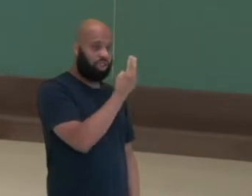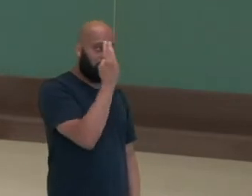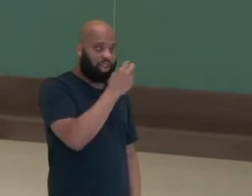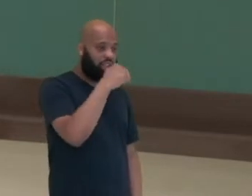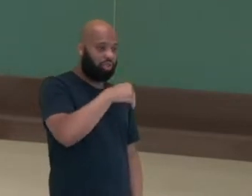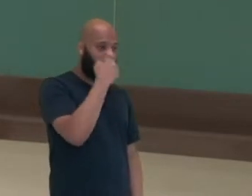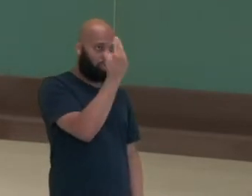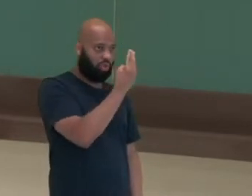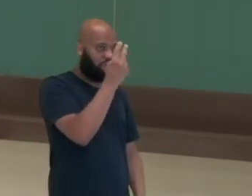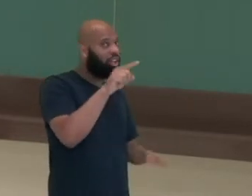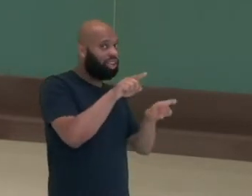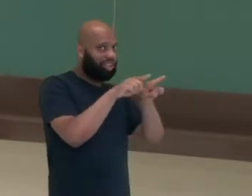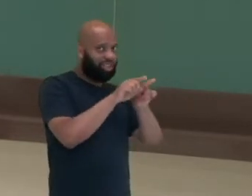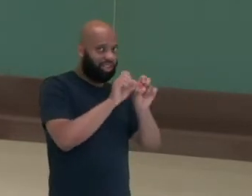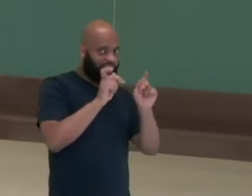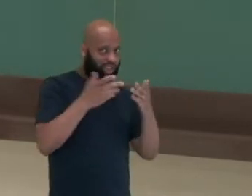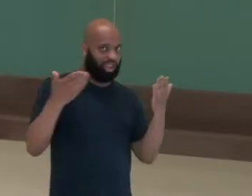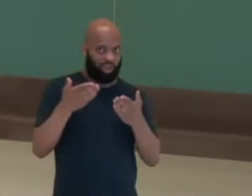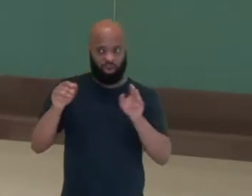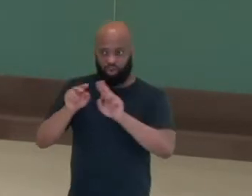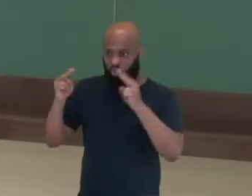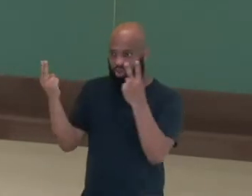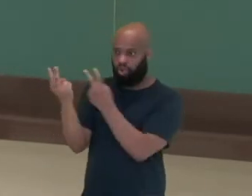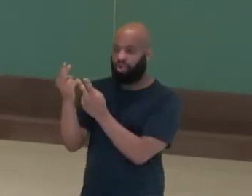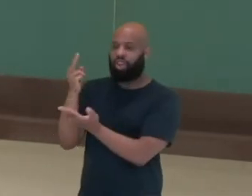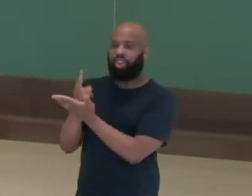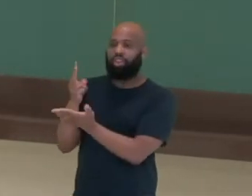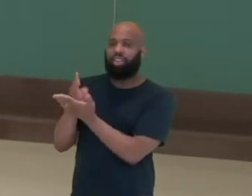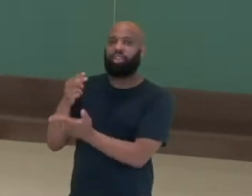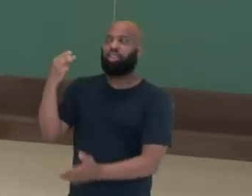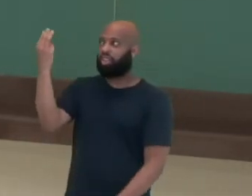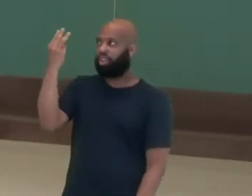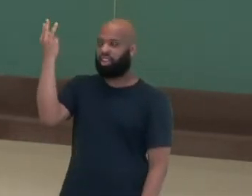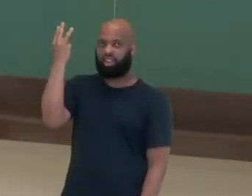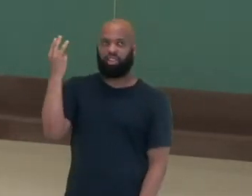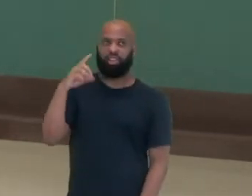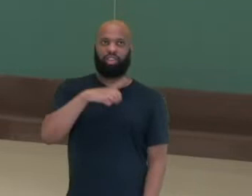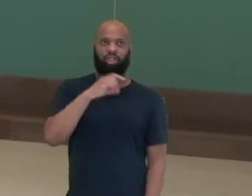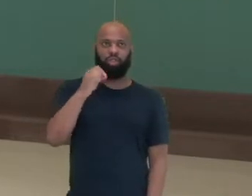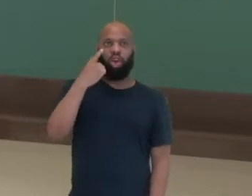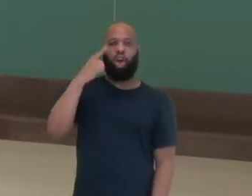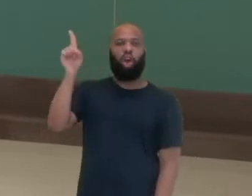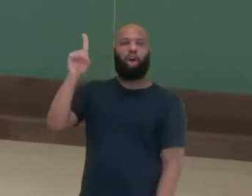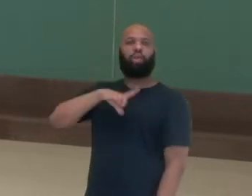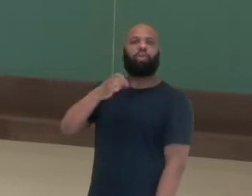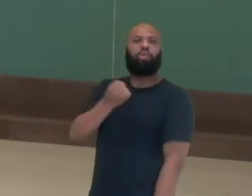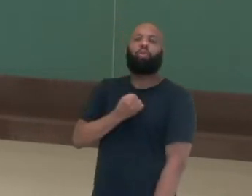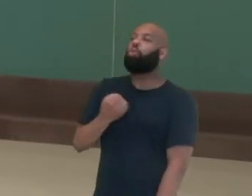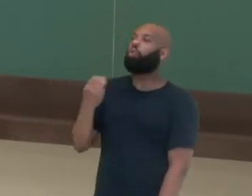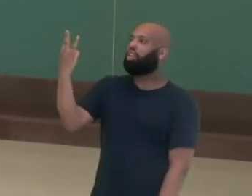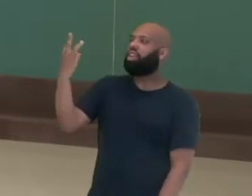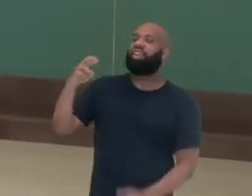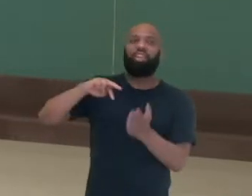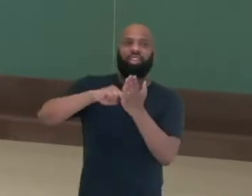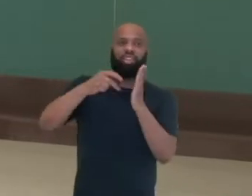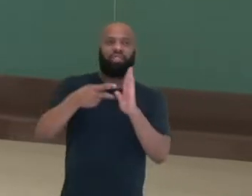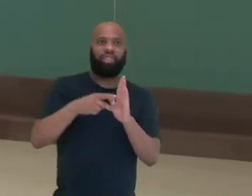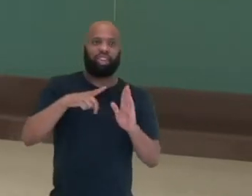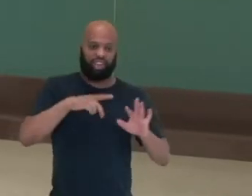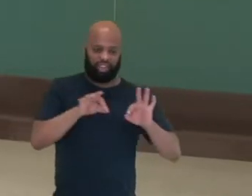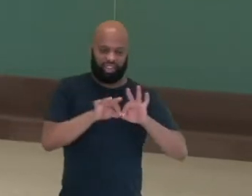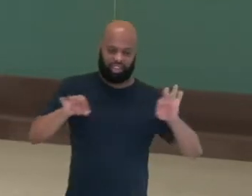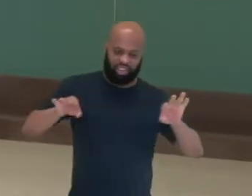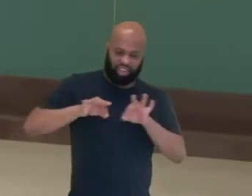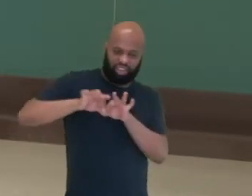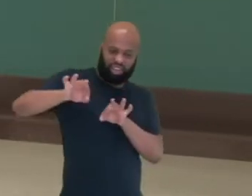Então, tá bom. Aí, olha lá, o expoente 3, em cima lá daquela medida, refere-se às três dimensões,